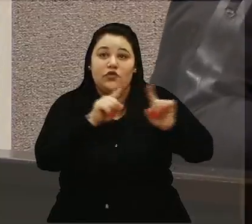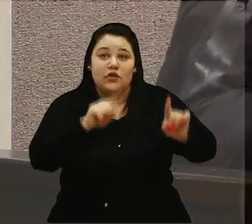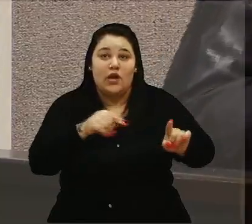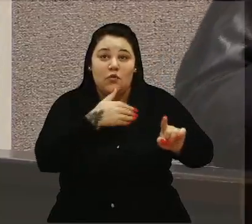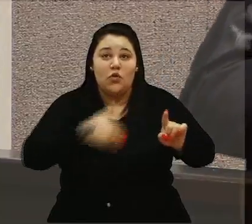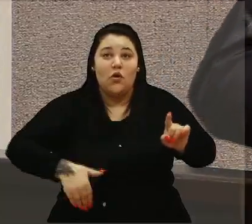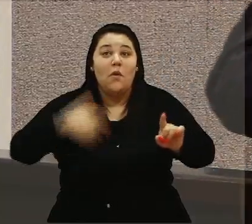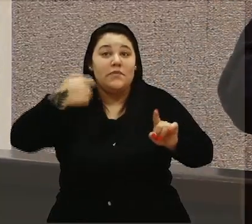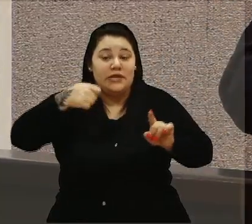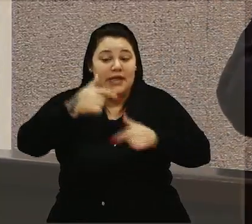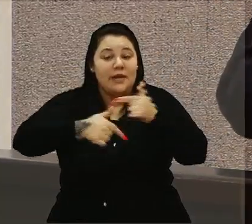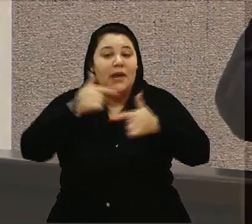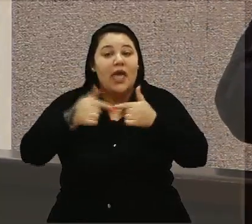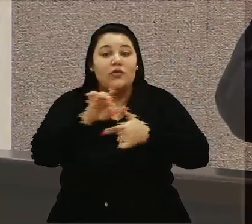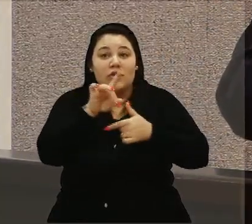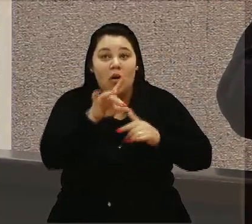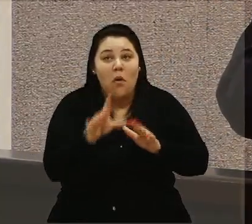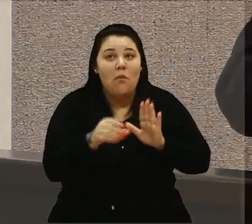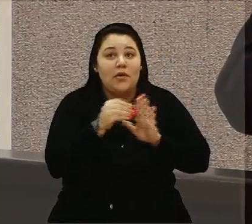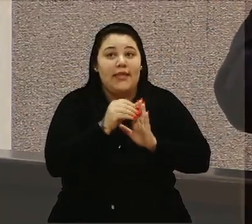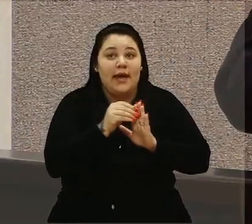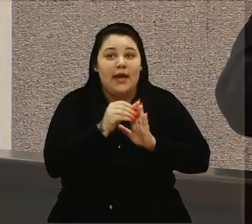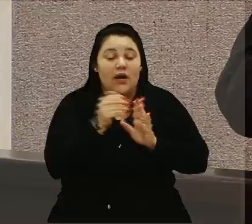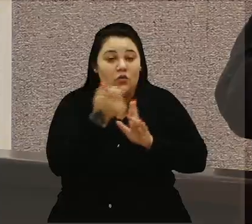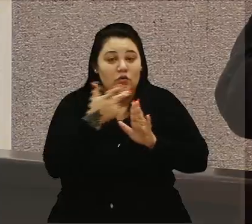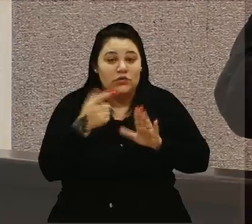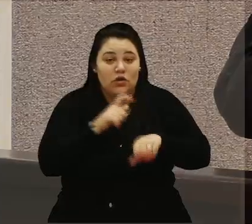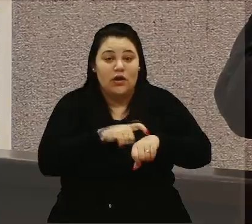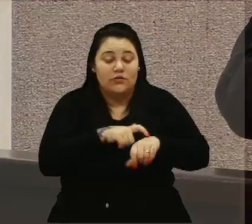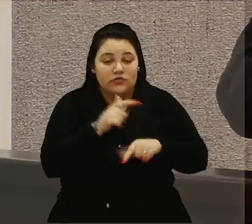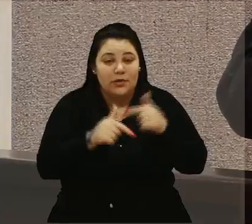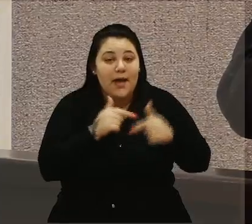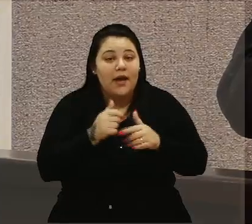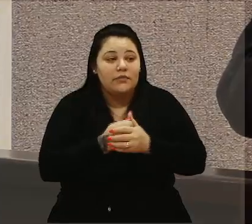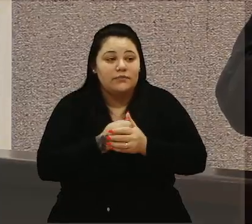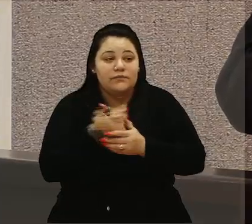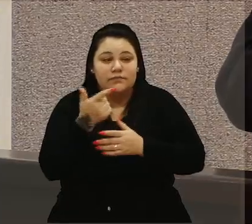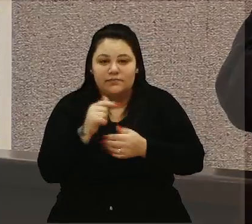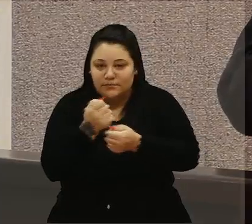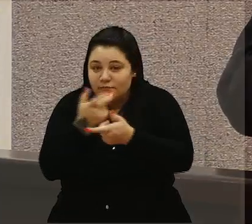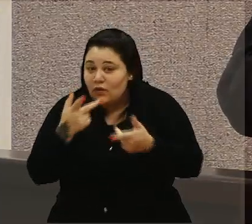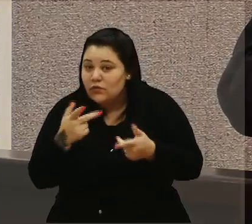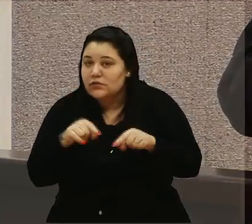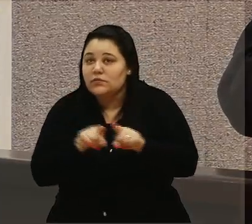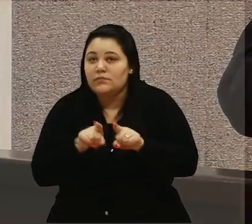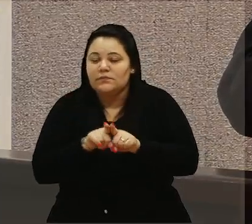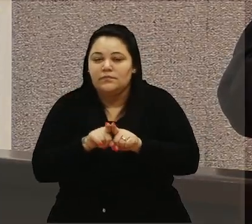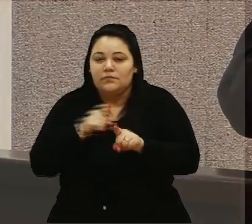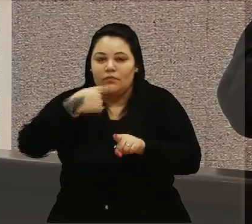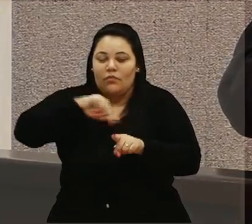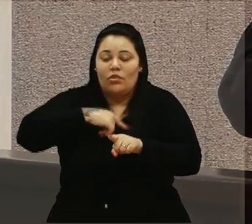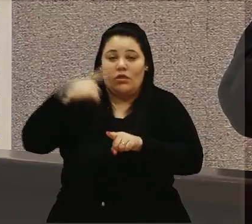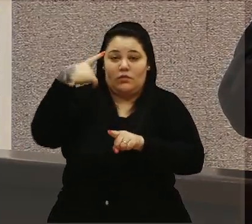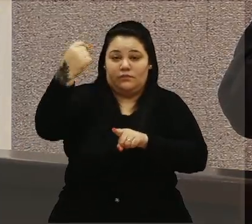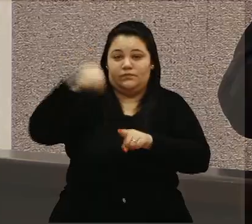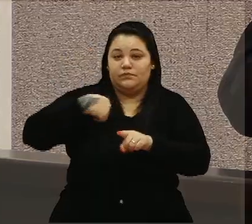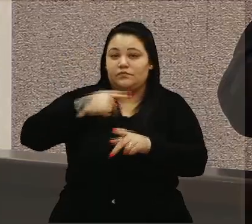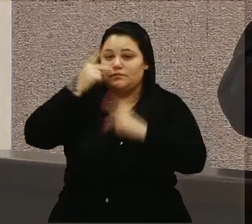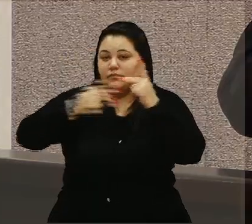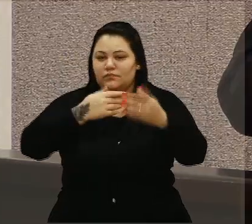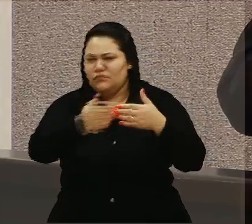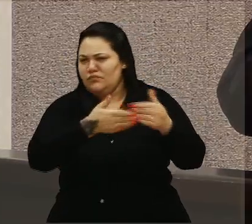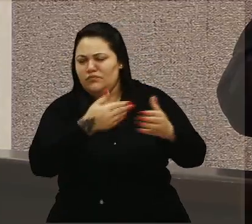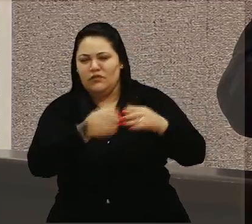trabalhando, não pode estar comentando live da Câmara em horário de trabalho. Outra coisa, nós fomos eleitos para falar sobre todo e qualquer